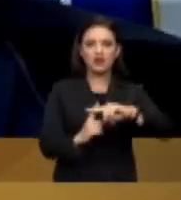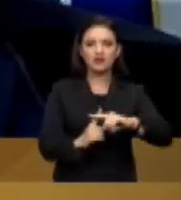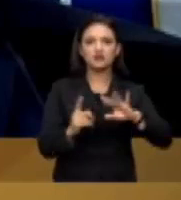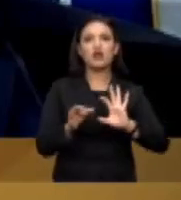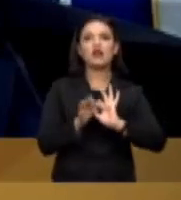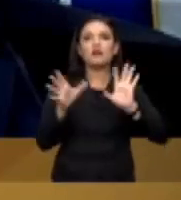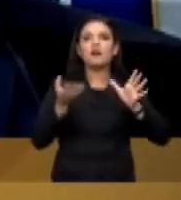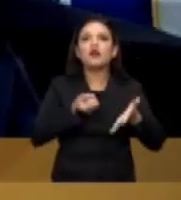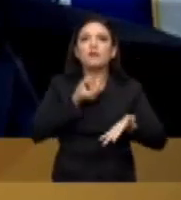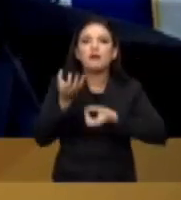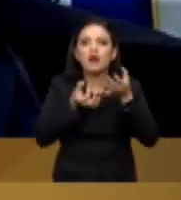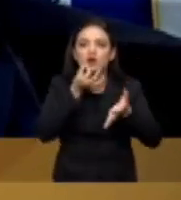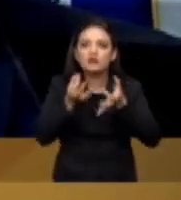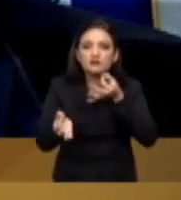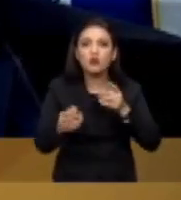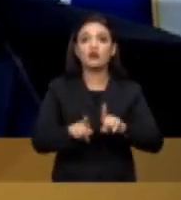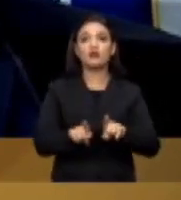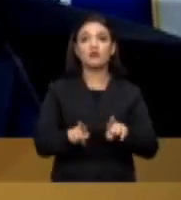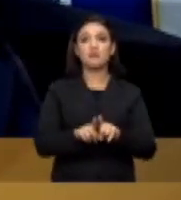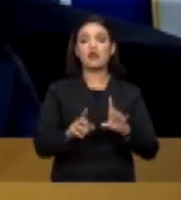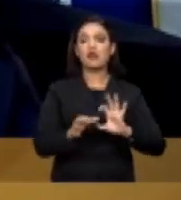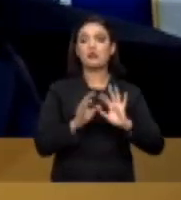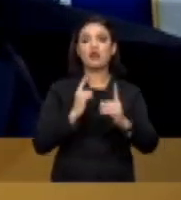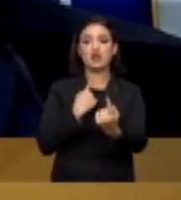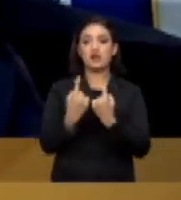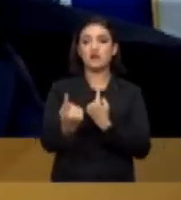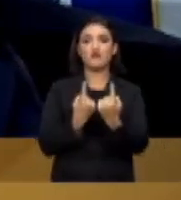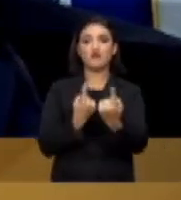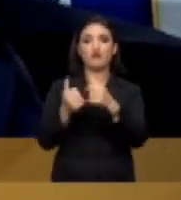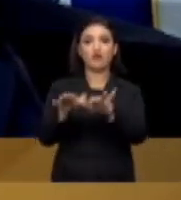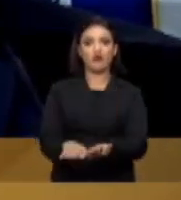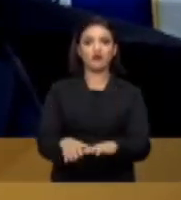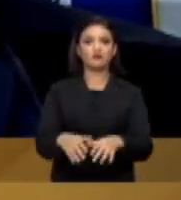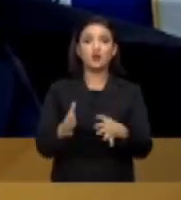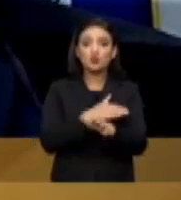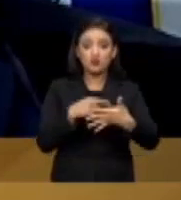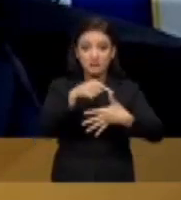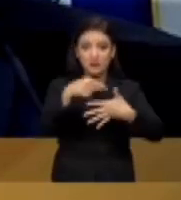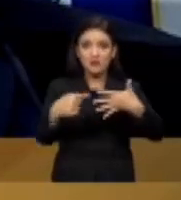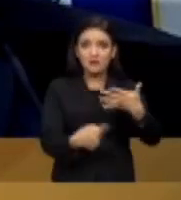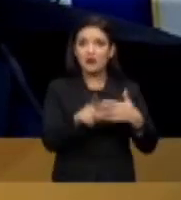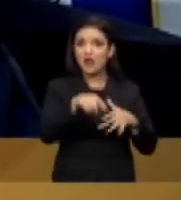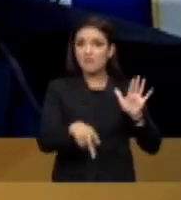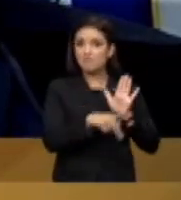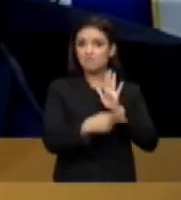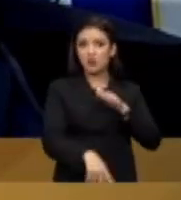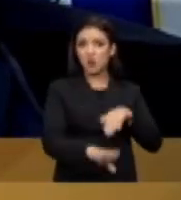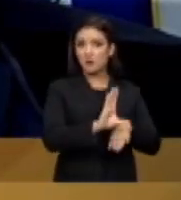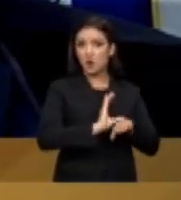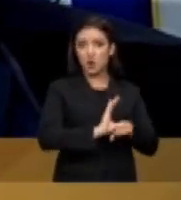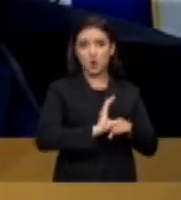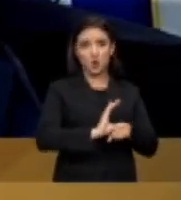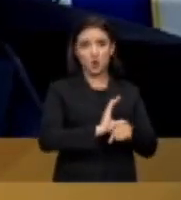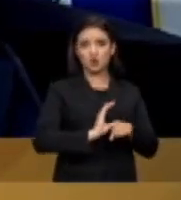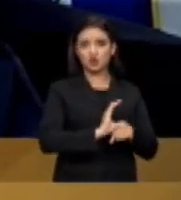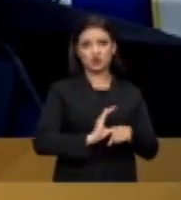da liberdade de ir, vir e de ficar. Todas cláusulas pétreas inseridas em